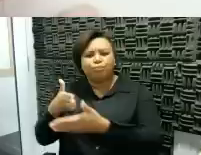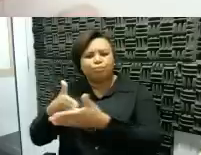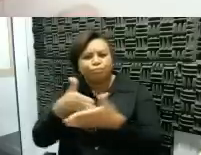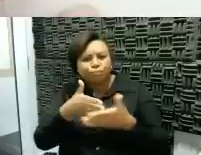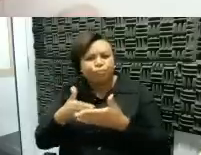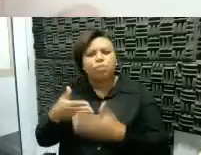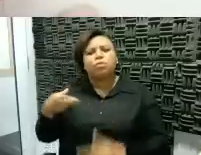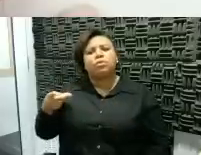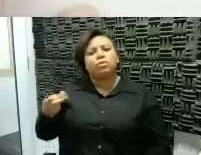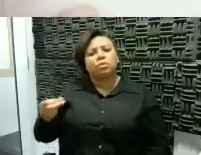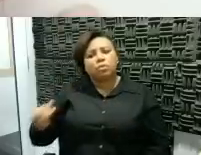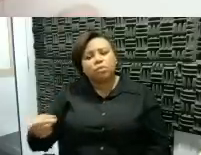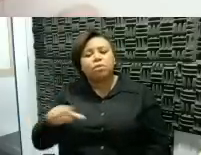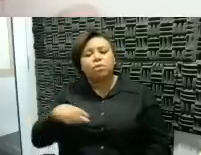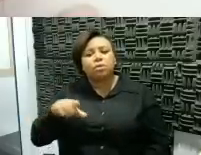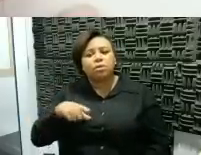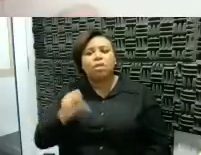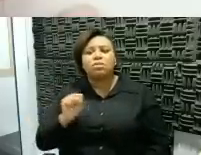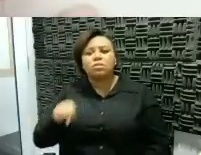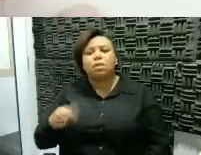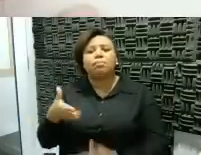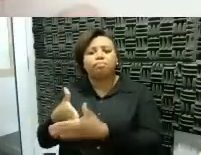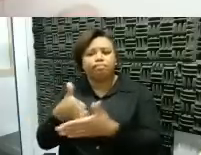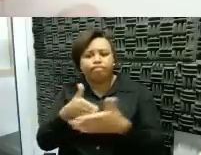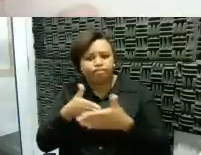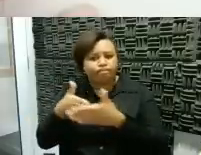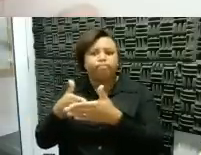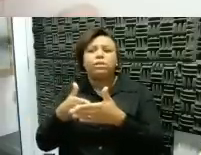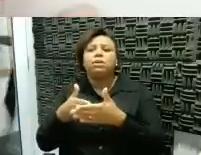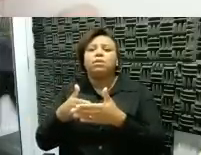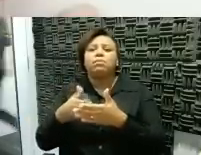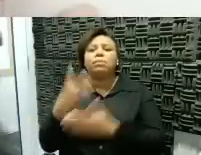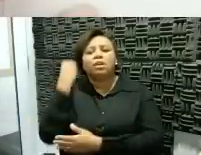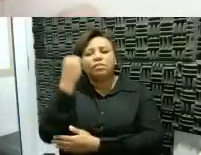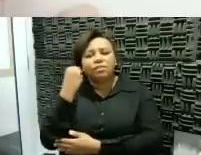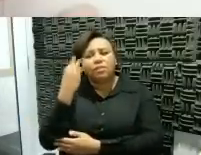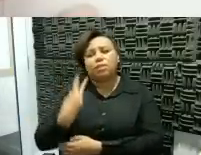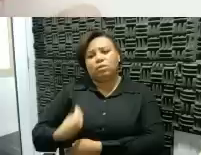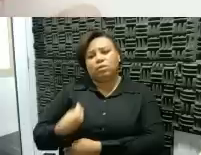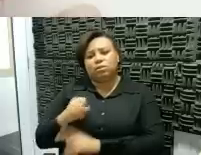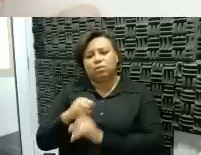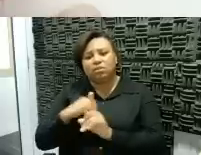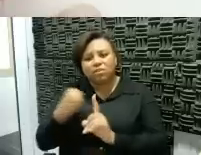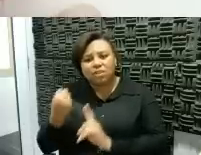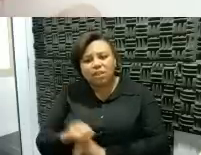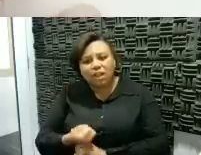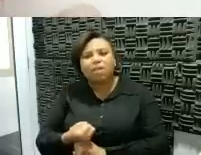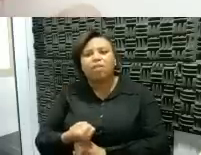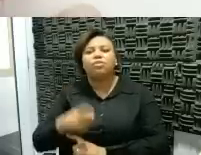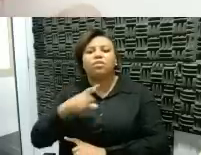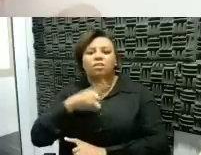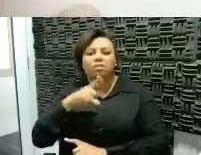tem sim Barreiras né pra gente viver em sociedade de uma forma eh tendo acesso a todas as outras